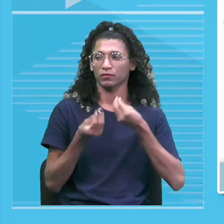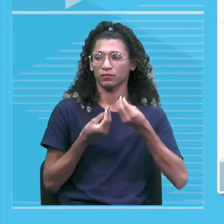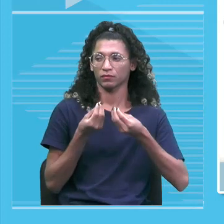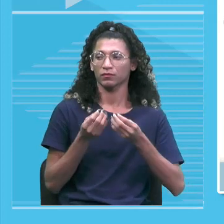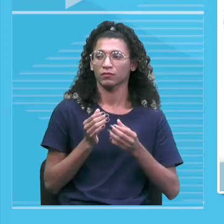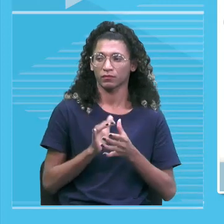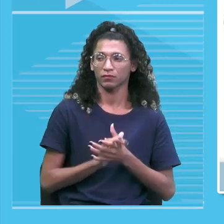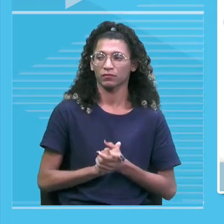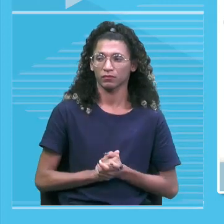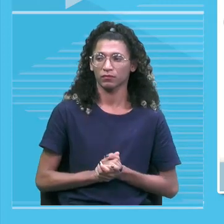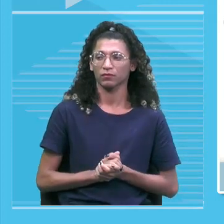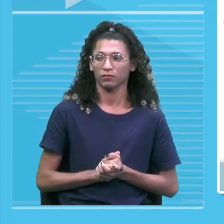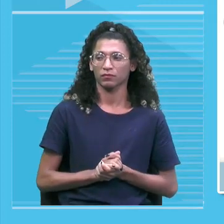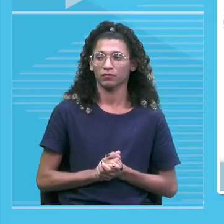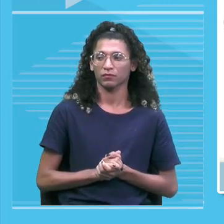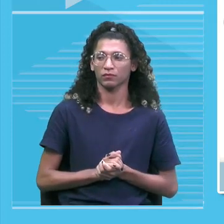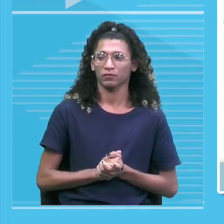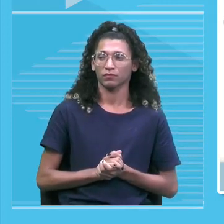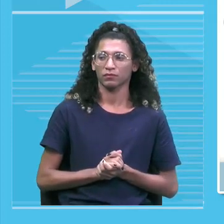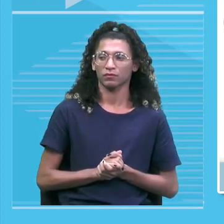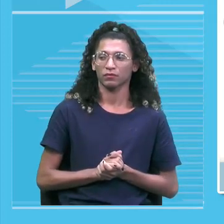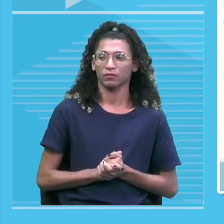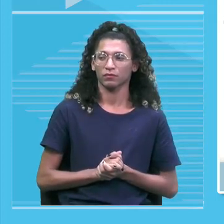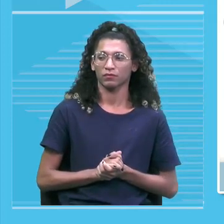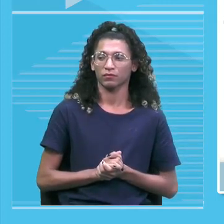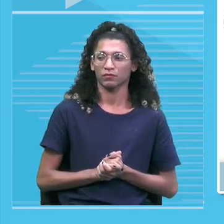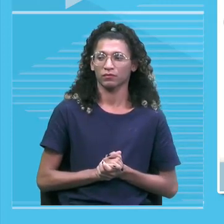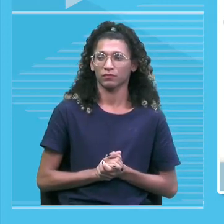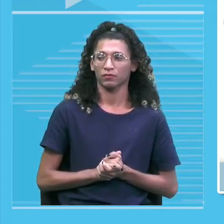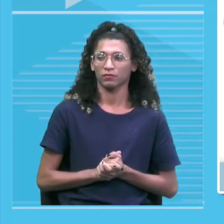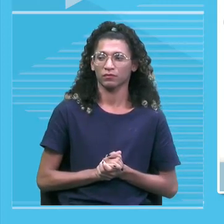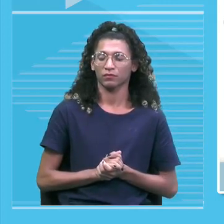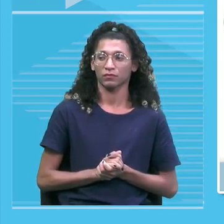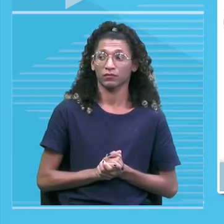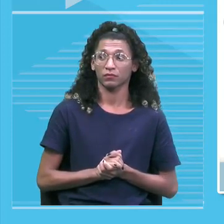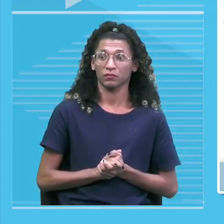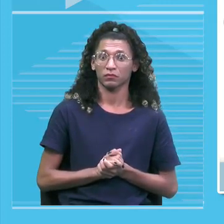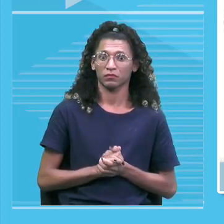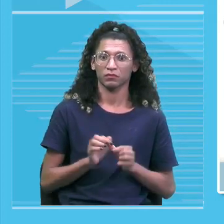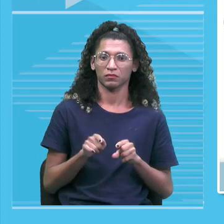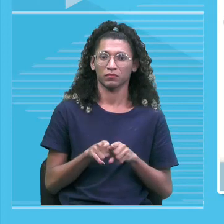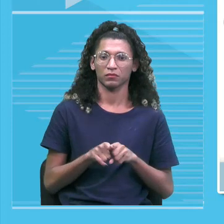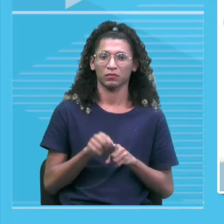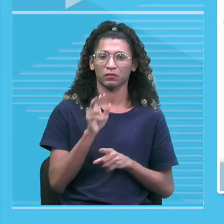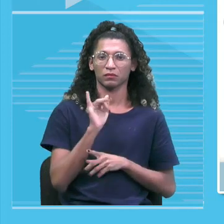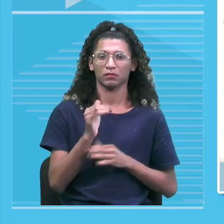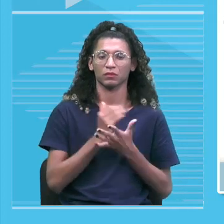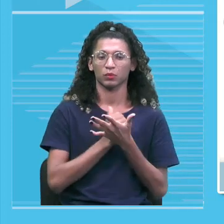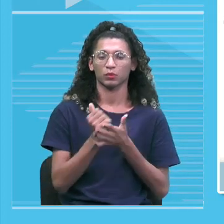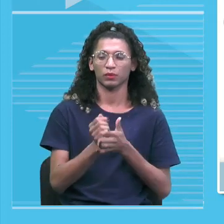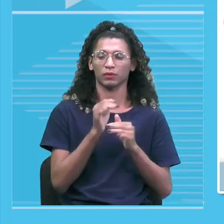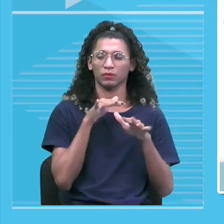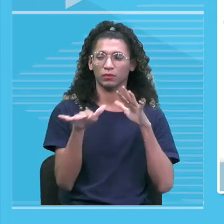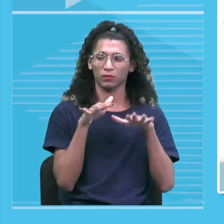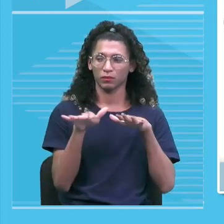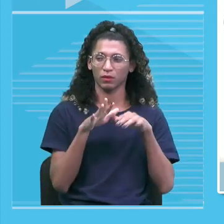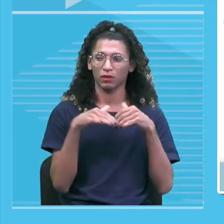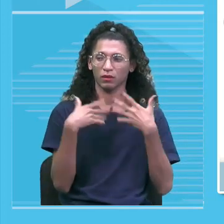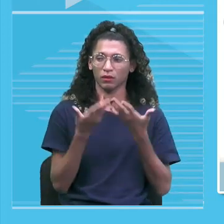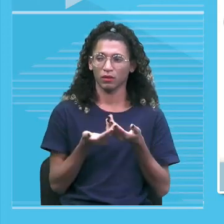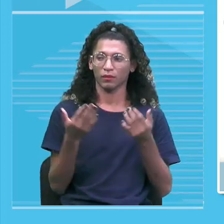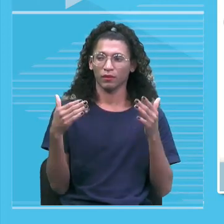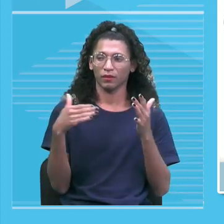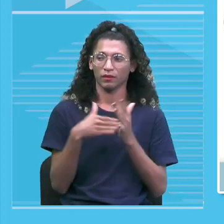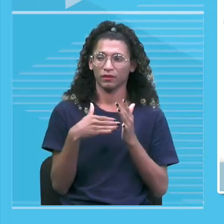mais longe e essas também vão começar a vibrar até que